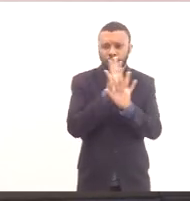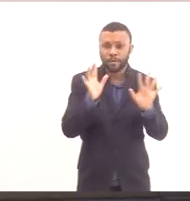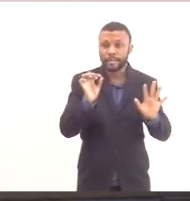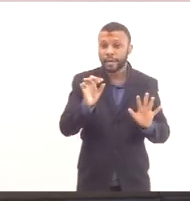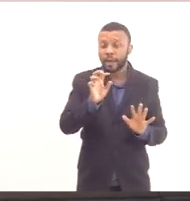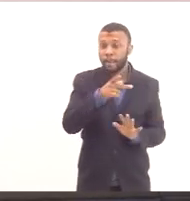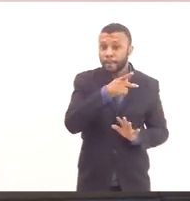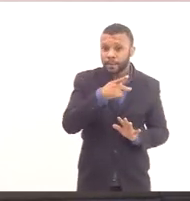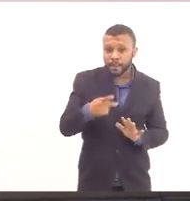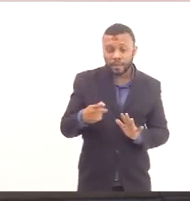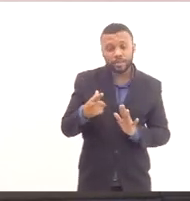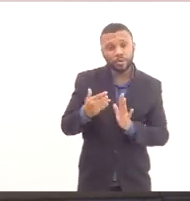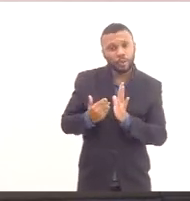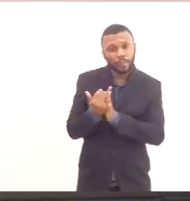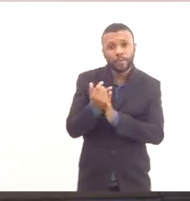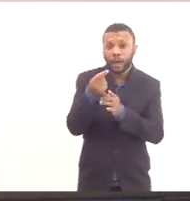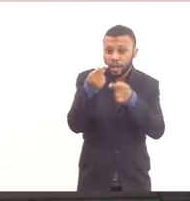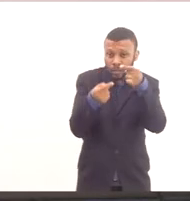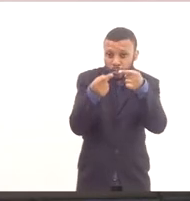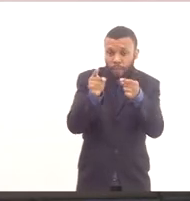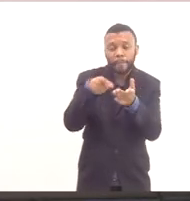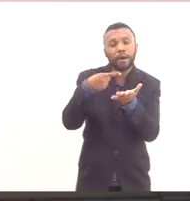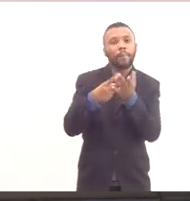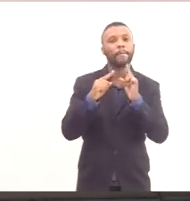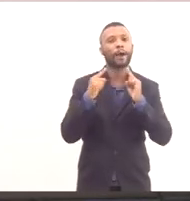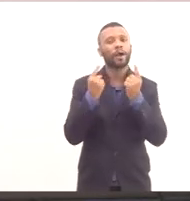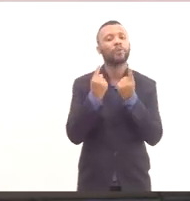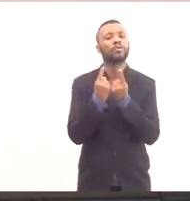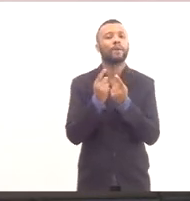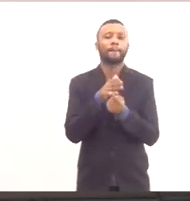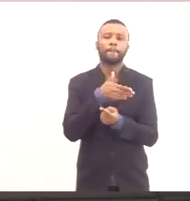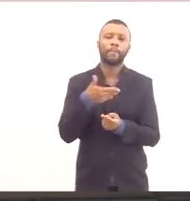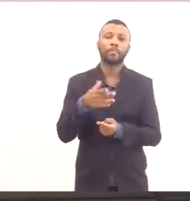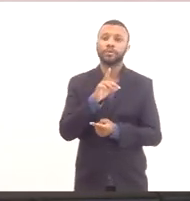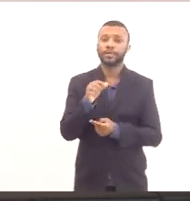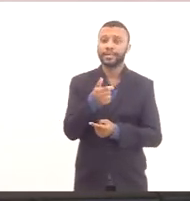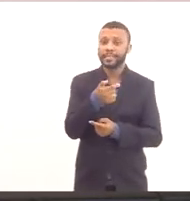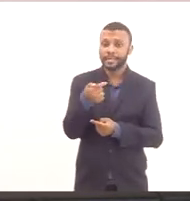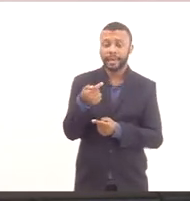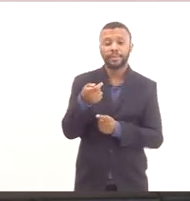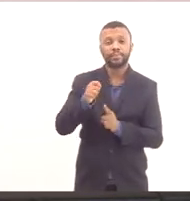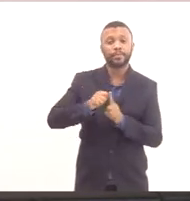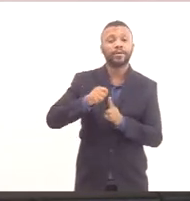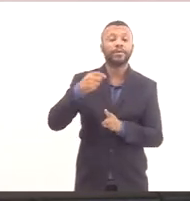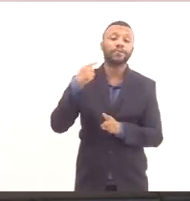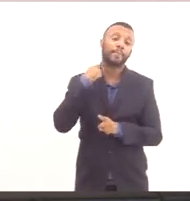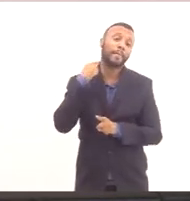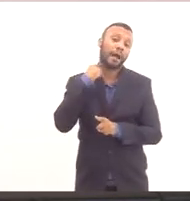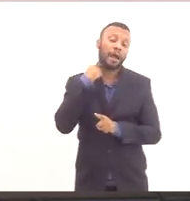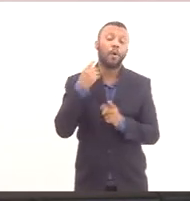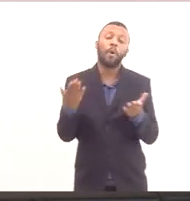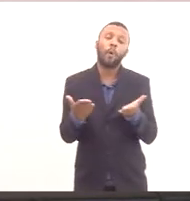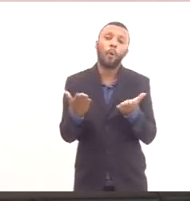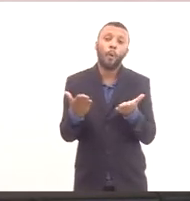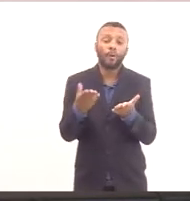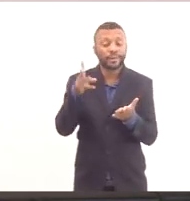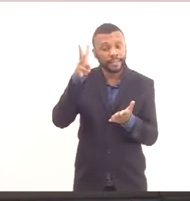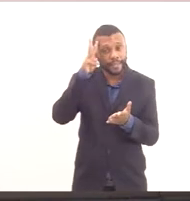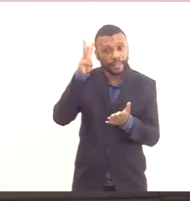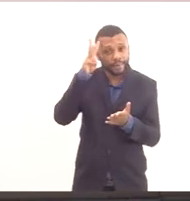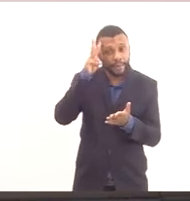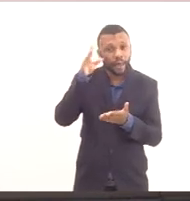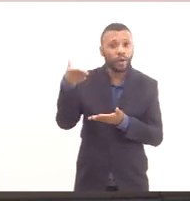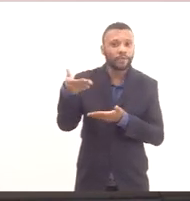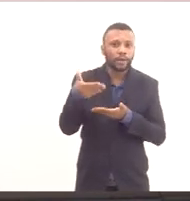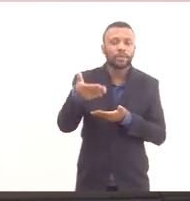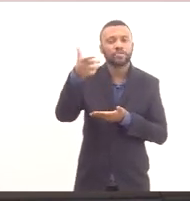colocou em deliberação a realização de audiência pública para o dia Dezessete de Maio Ou seja hoje terça-feira convidando